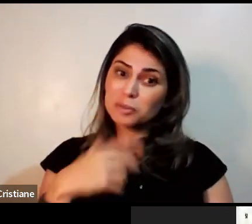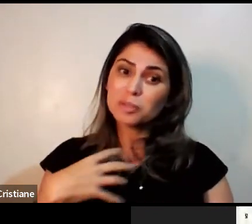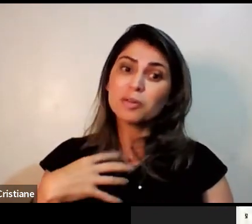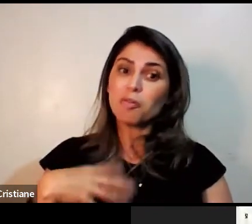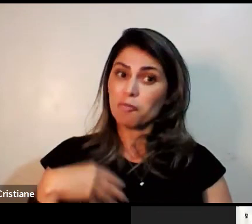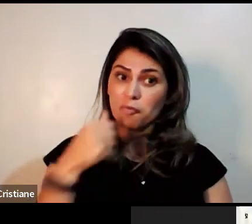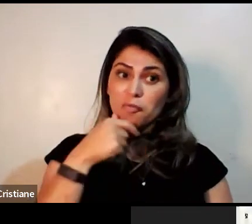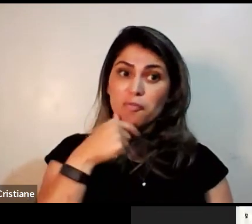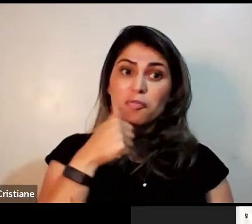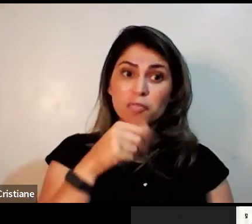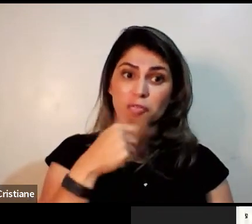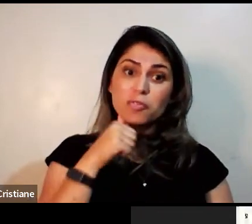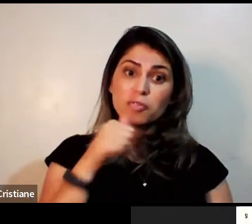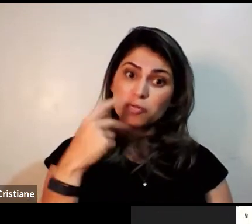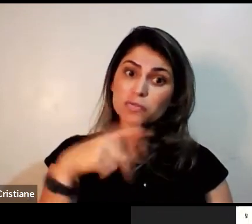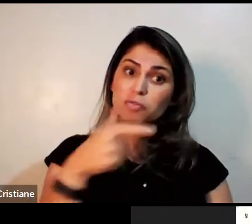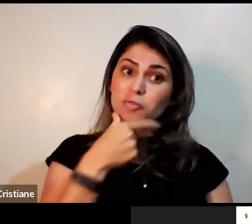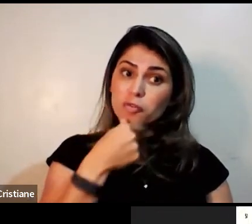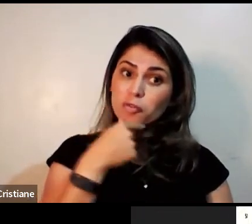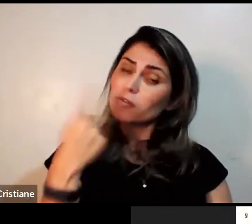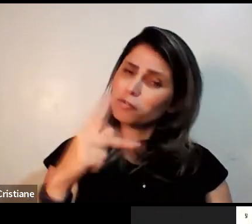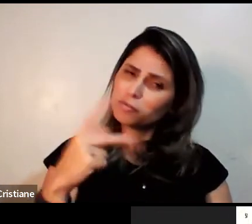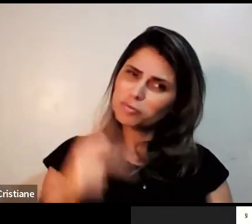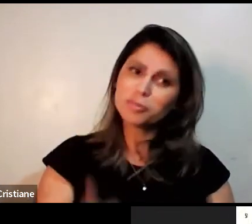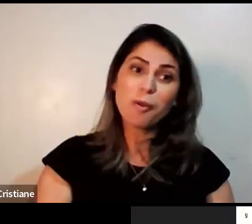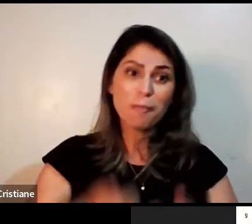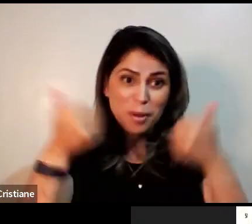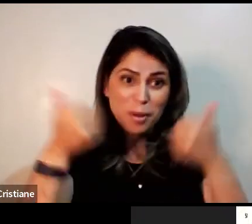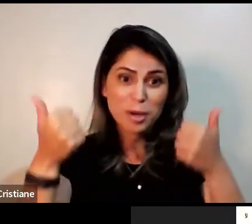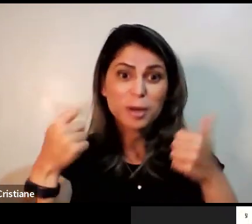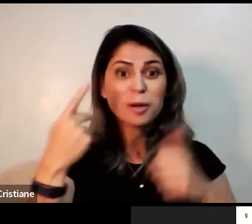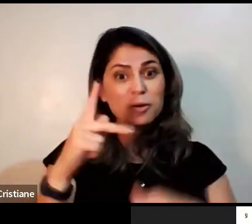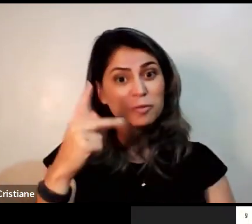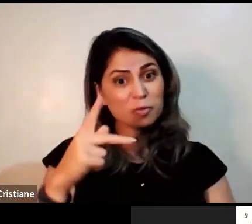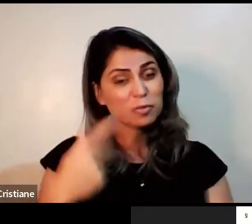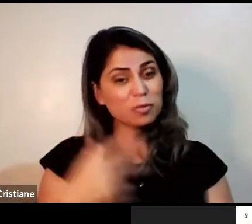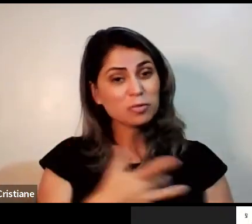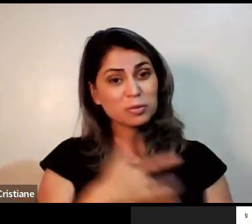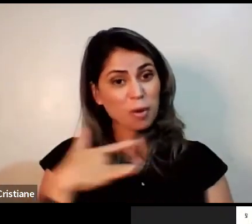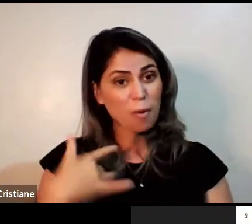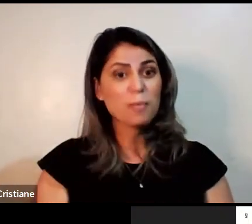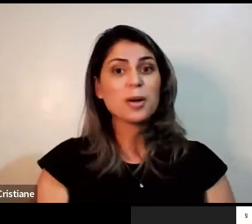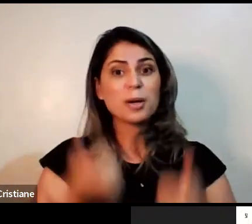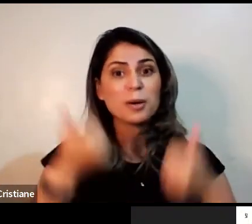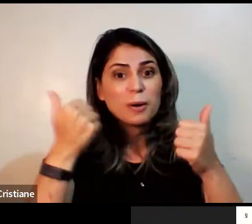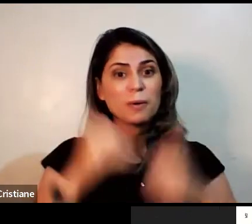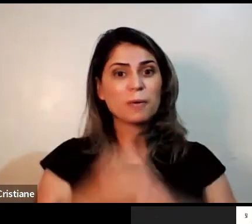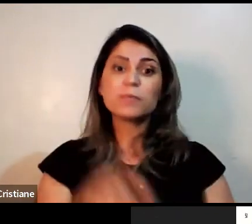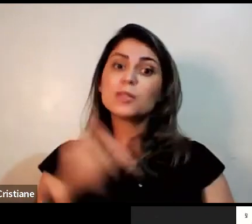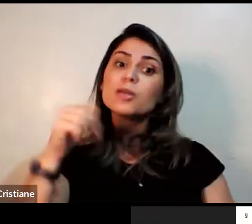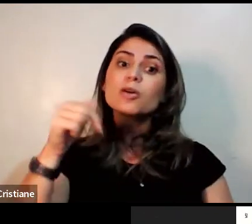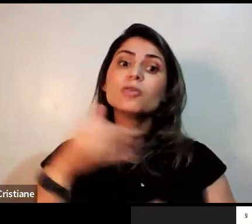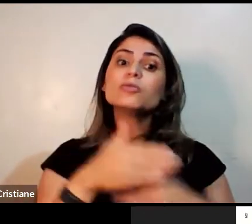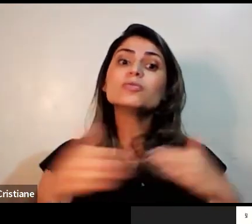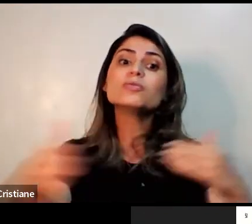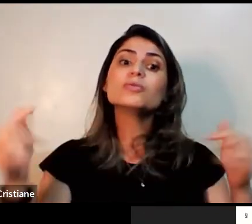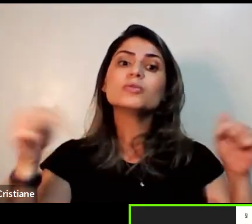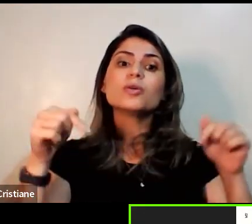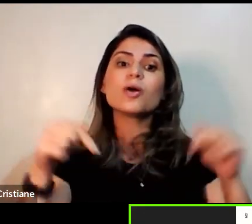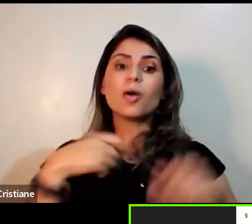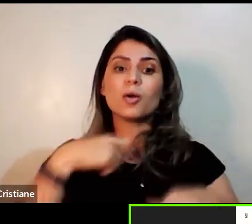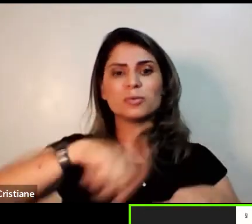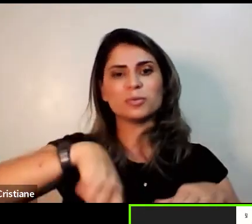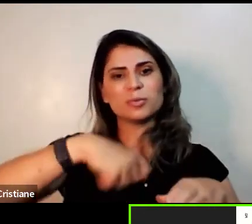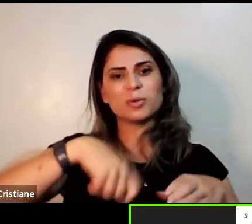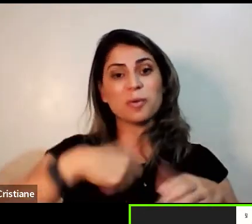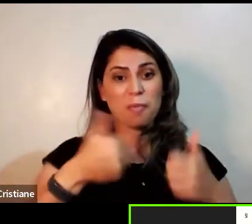está investindo na saúde, qualidade de vida. E hoje, Lorena, fazer um almoço é tranquilo.